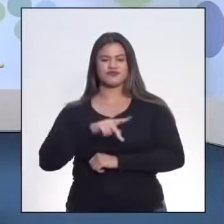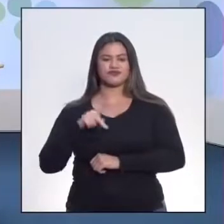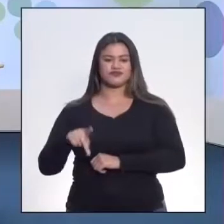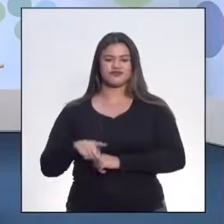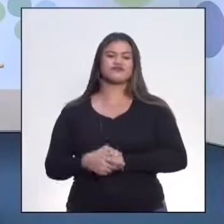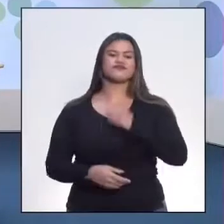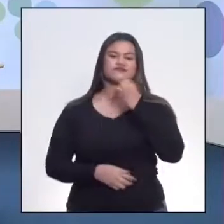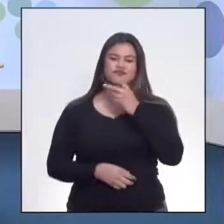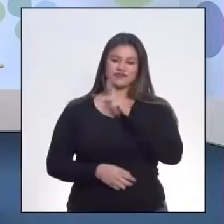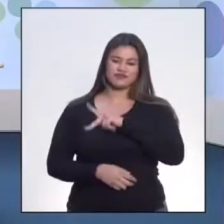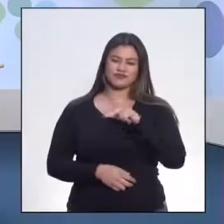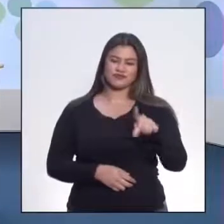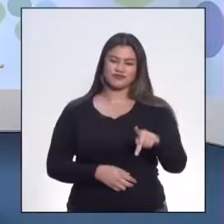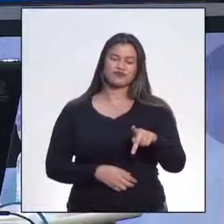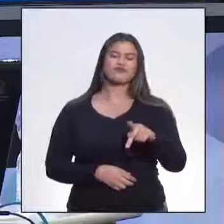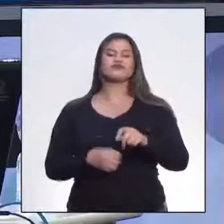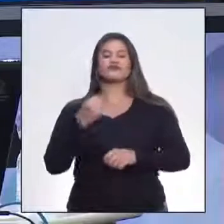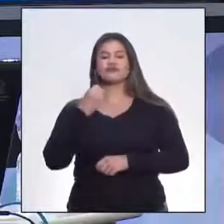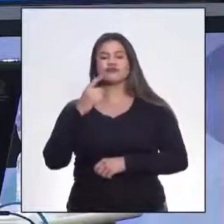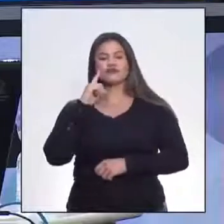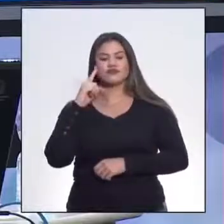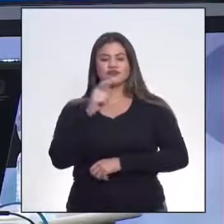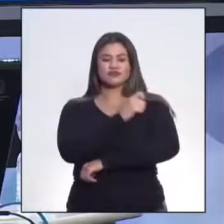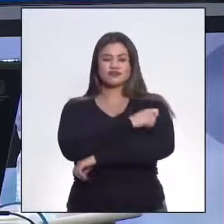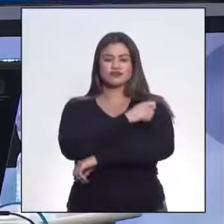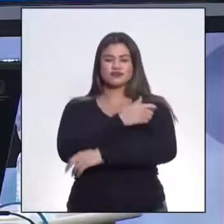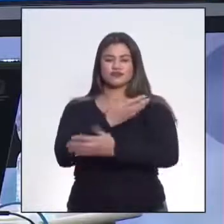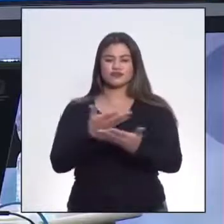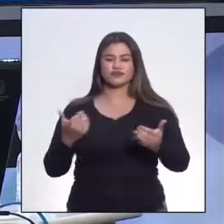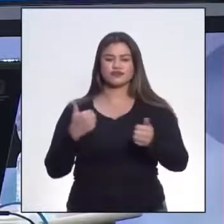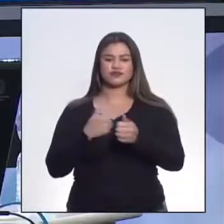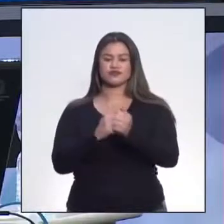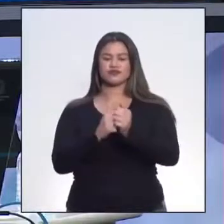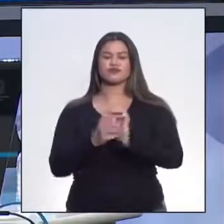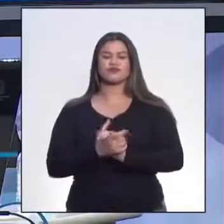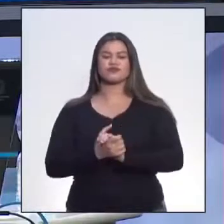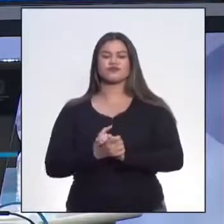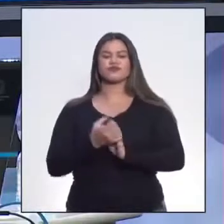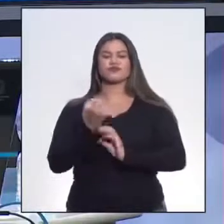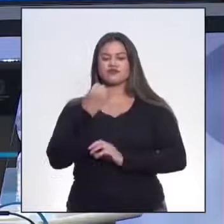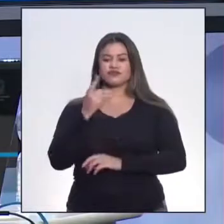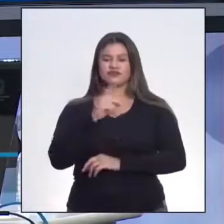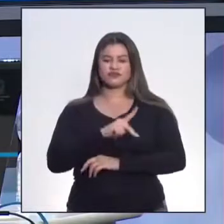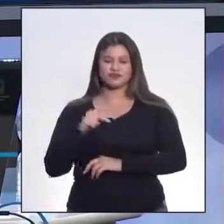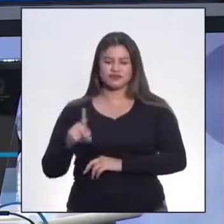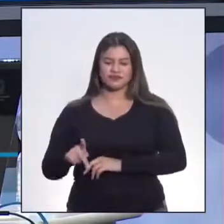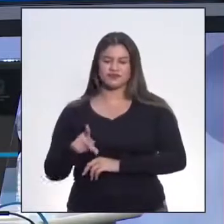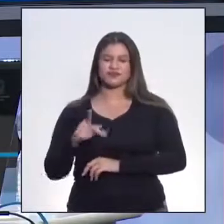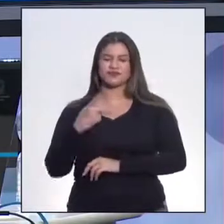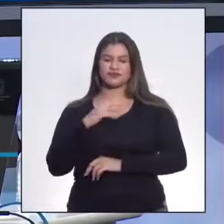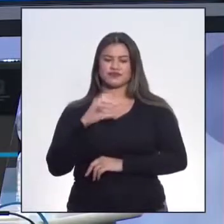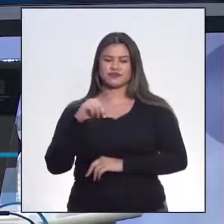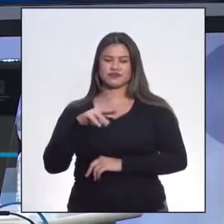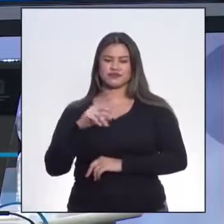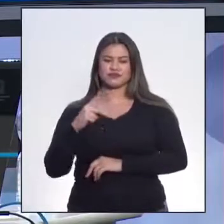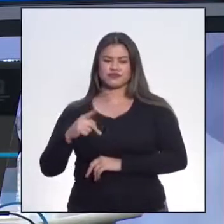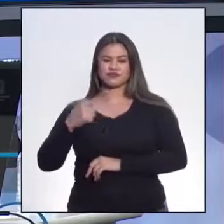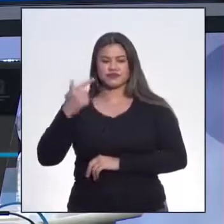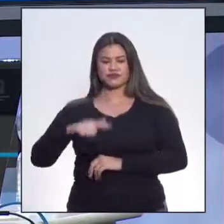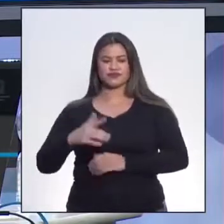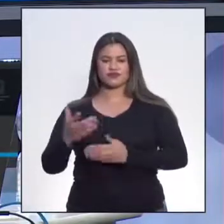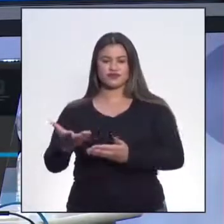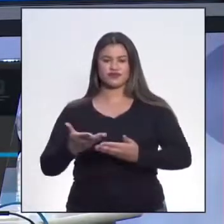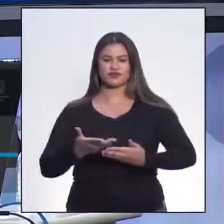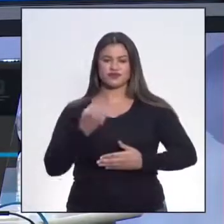dia, professora. Bom dia a todos os alunos que nos acompanham, né? Bom dia aos professores, aos PCNP. Sejam todos bem-vindos a mais uma aula